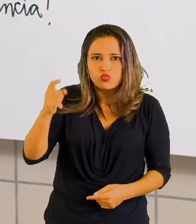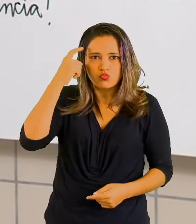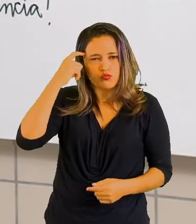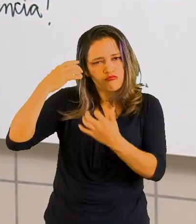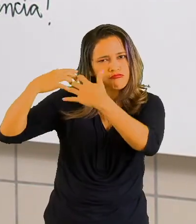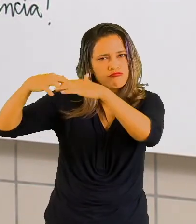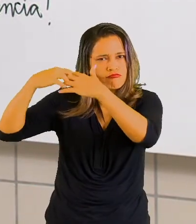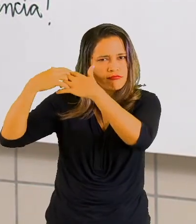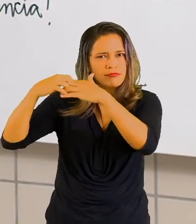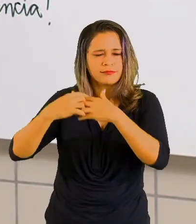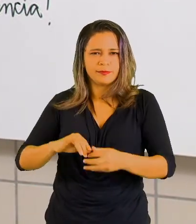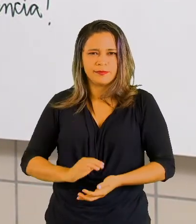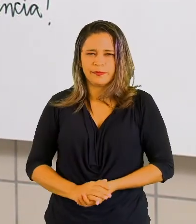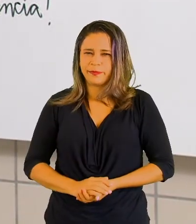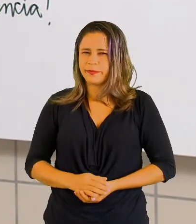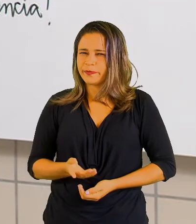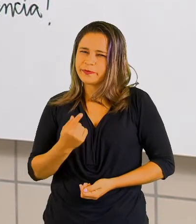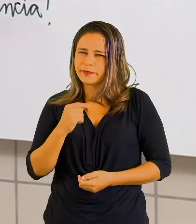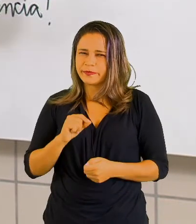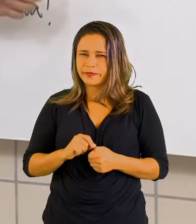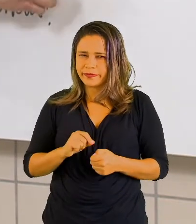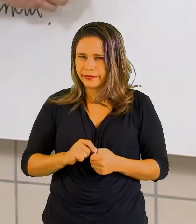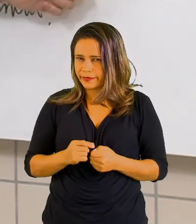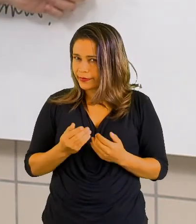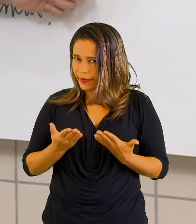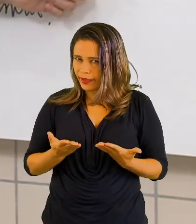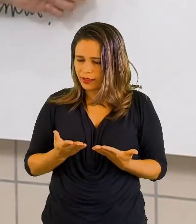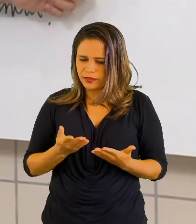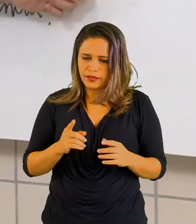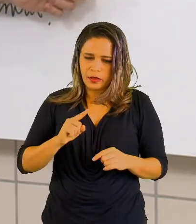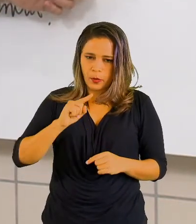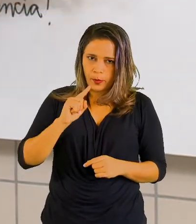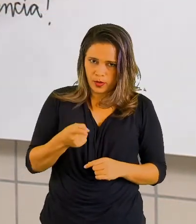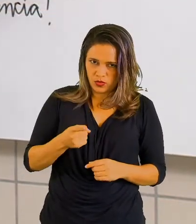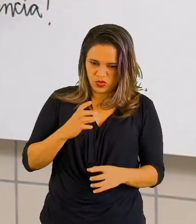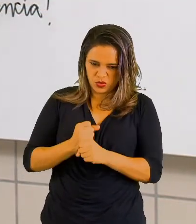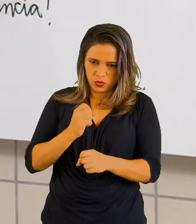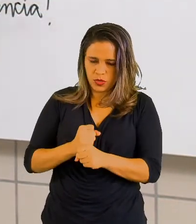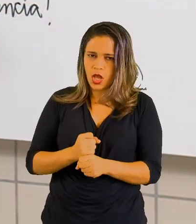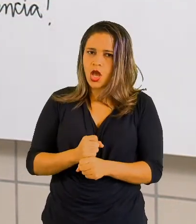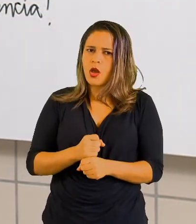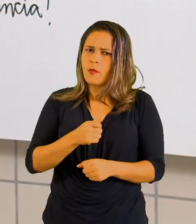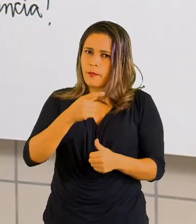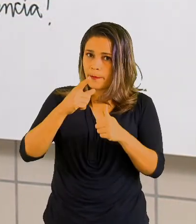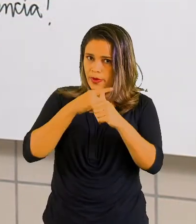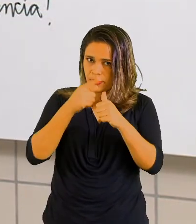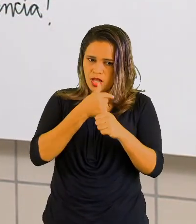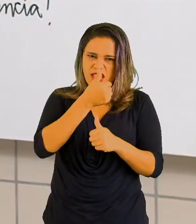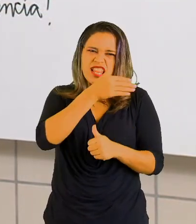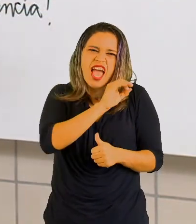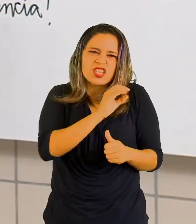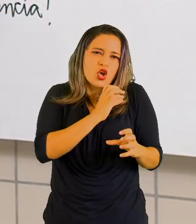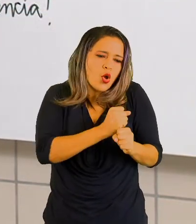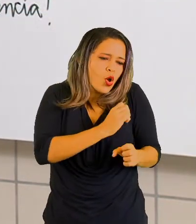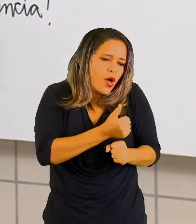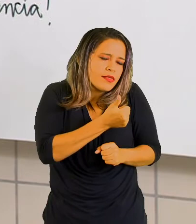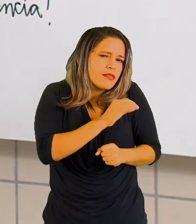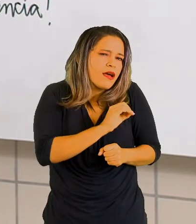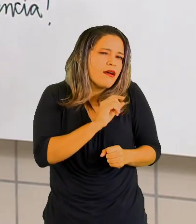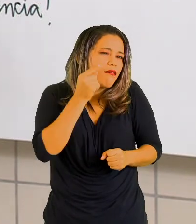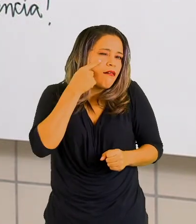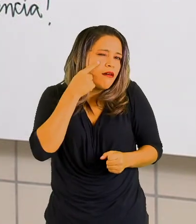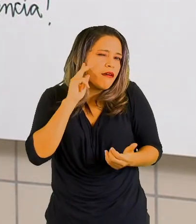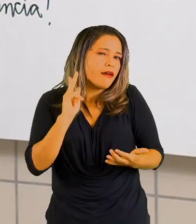o seguinte, ao invés de somar os 1000 termos, soma os 10 primeiros termos. Veja o que acontece com os 10